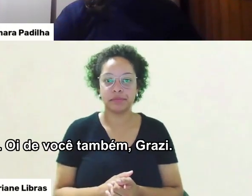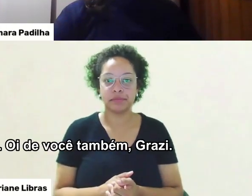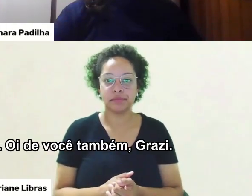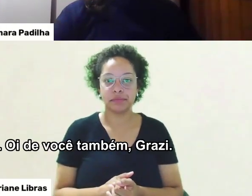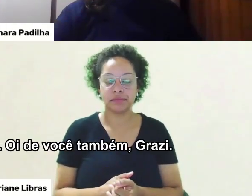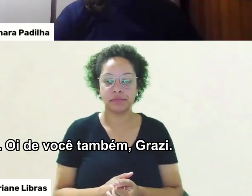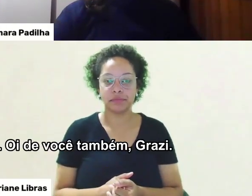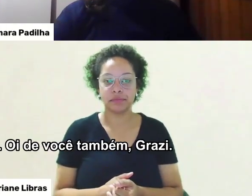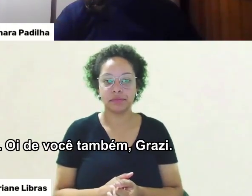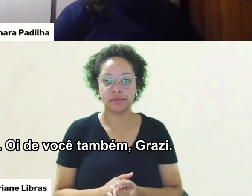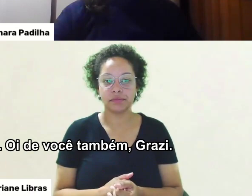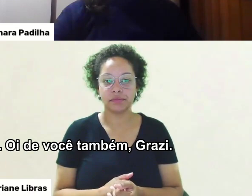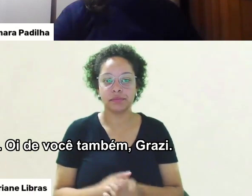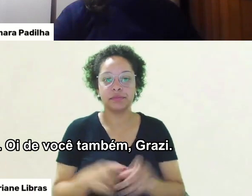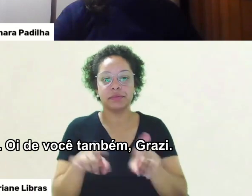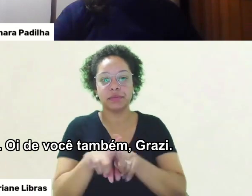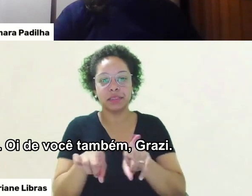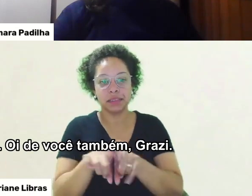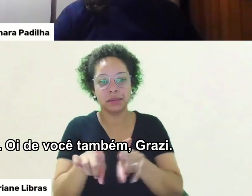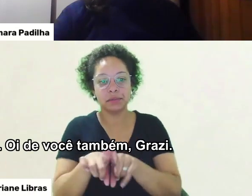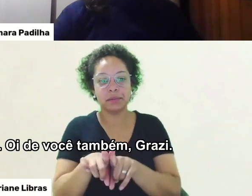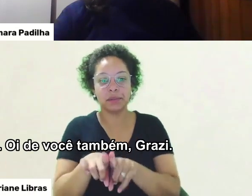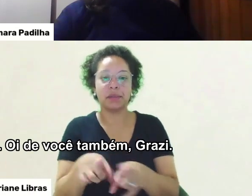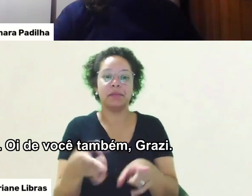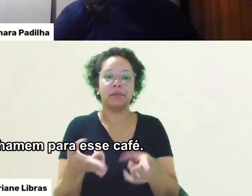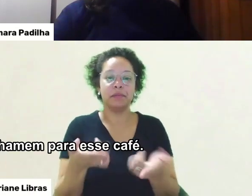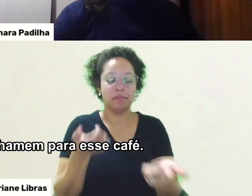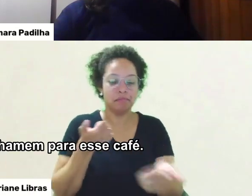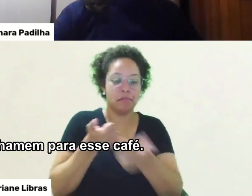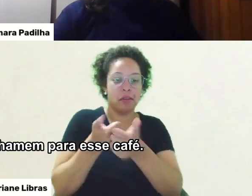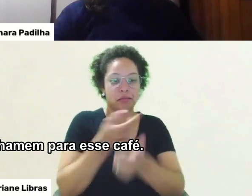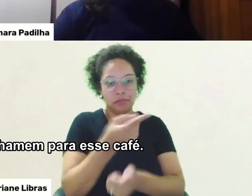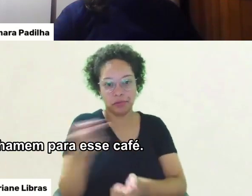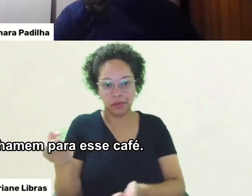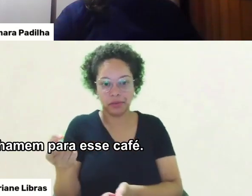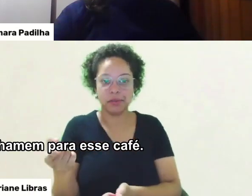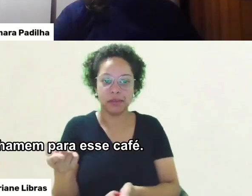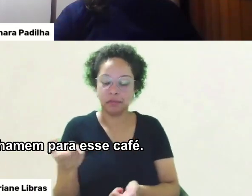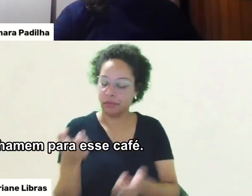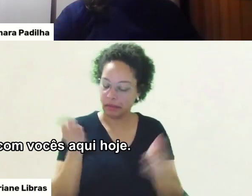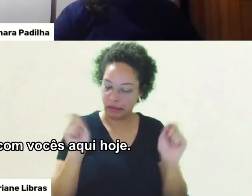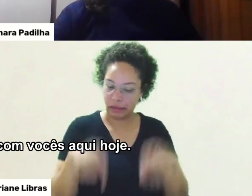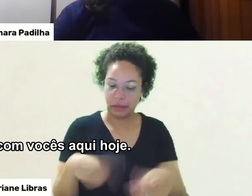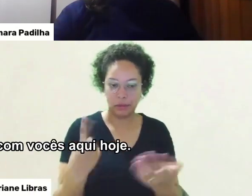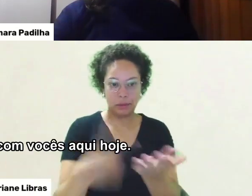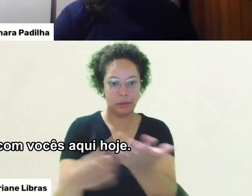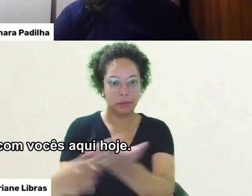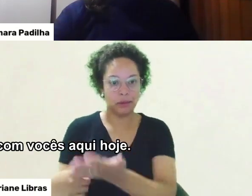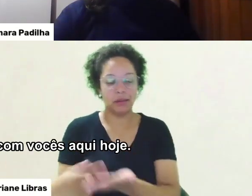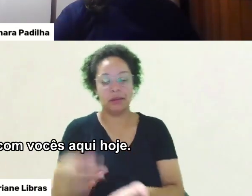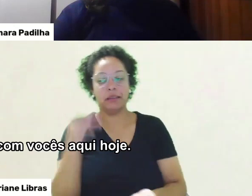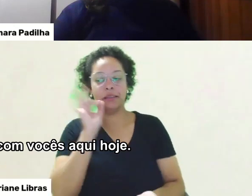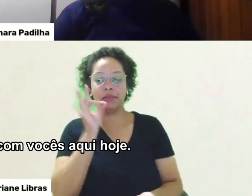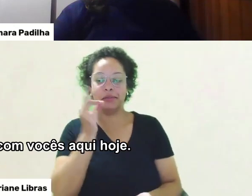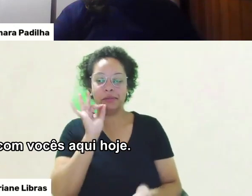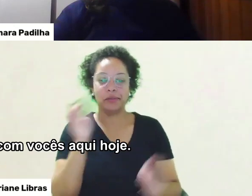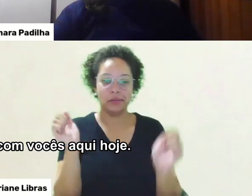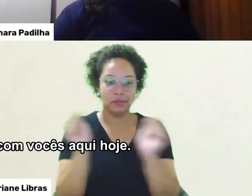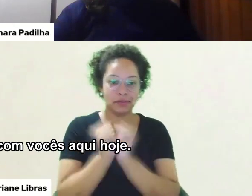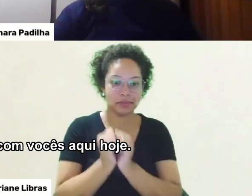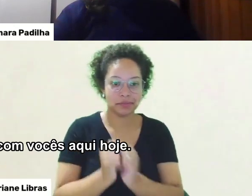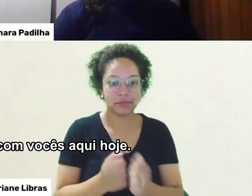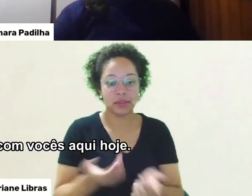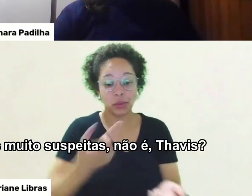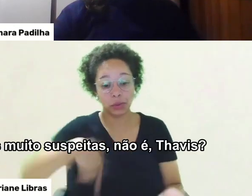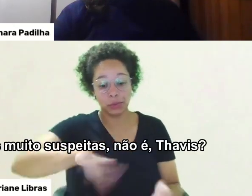acessível. Também estou pertinho de vocês, e de você também, Grazi. Então, qualquer hora me chamem para esse café. É uma alegria nossa estar